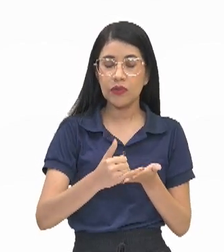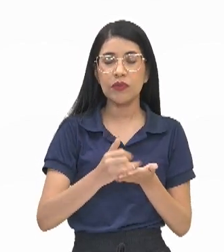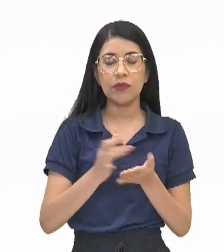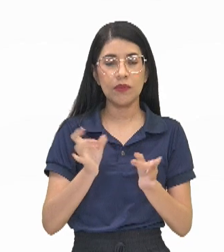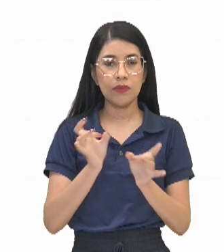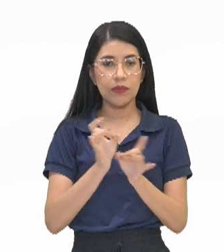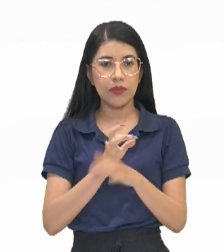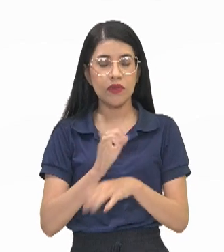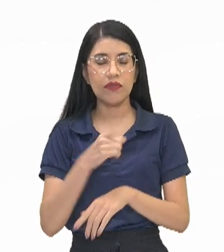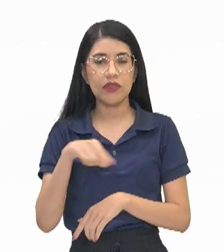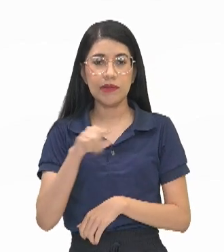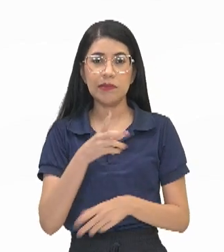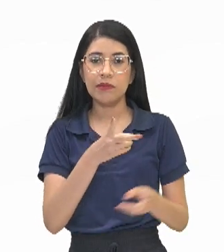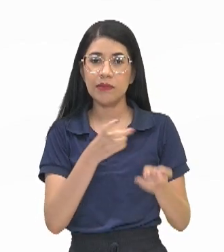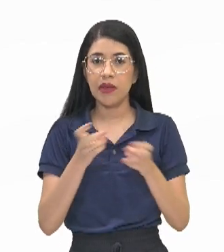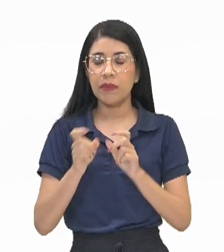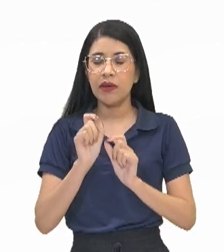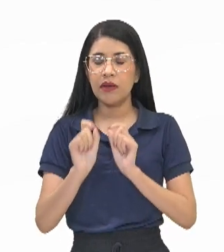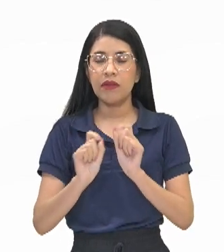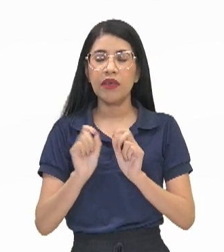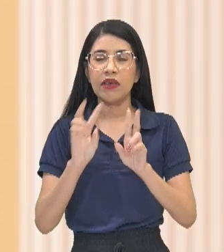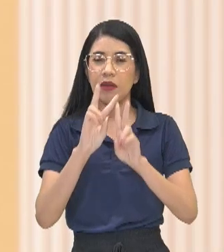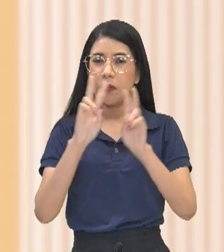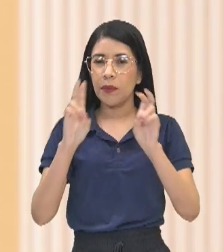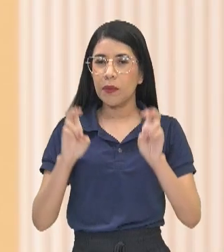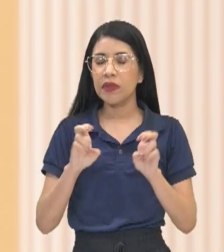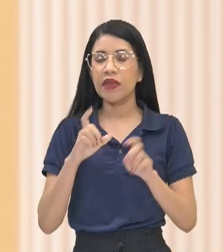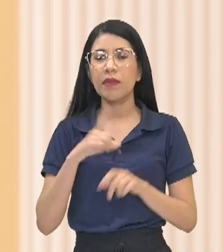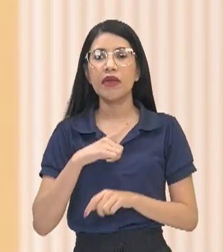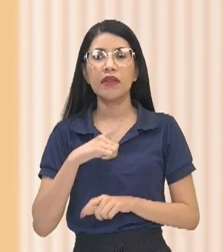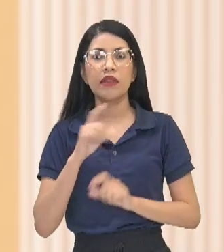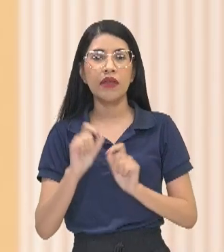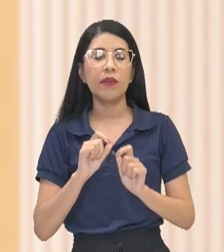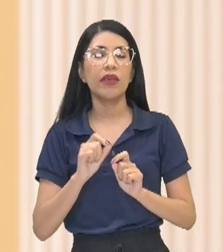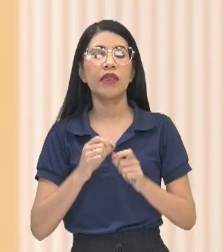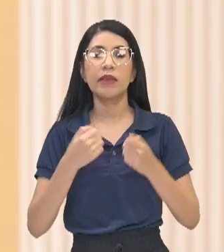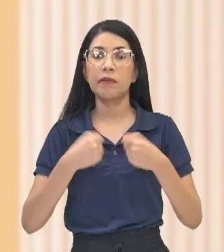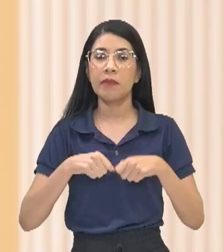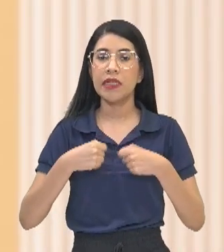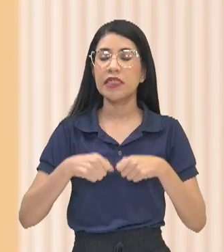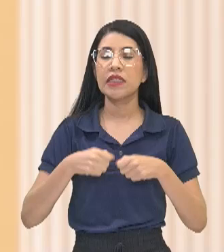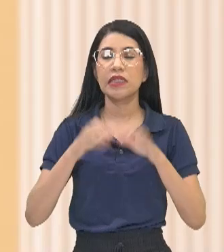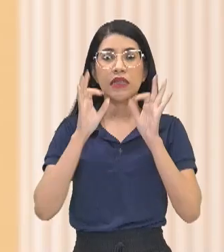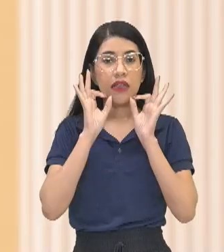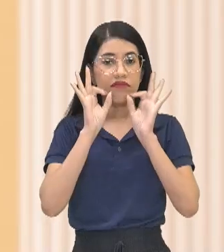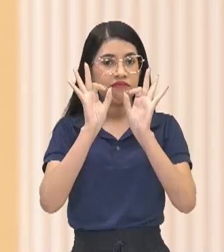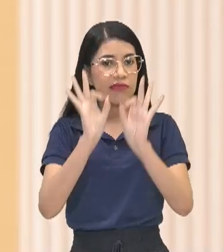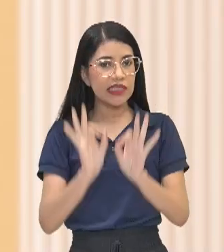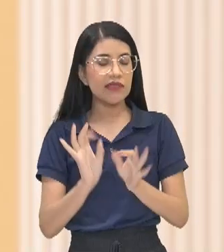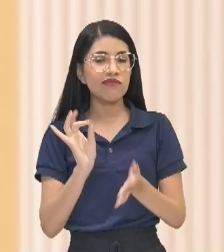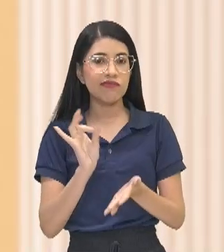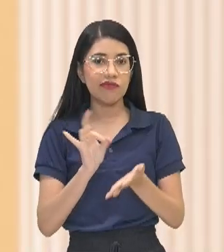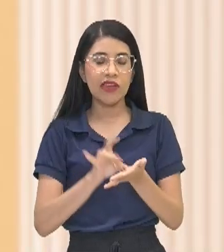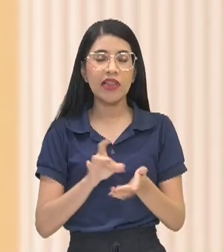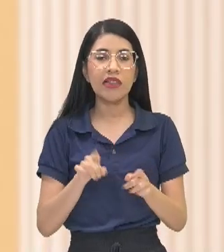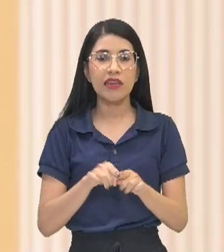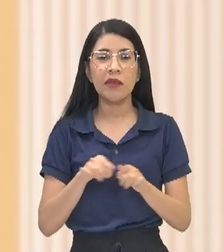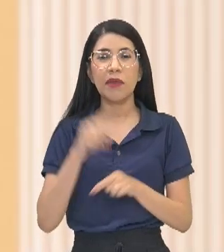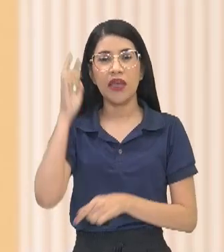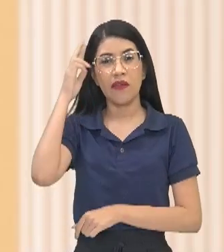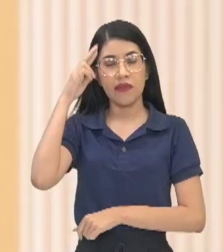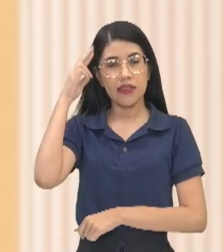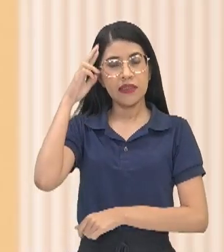que é uma questão, né, que vai exigir de nós muita atenção, muita